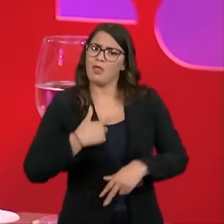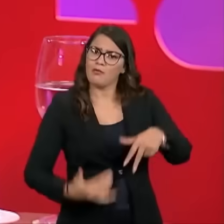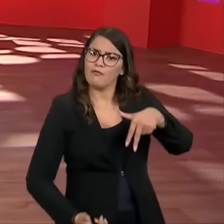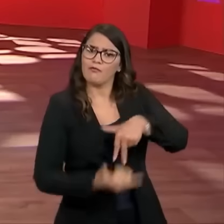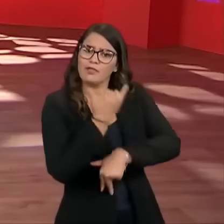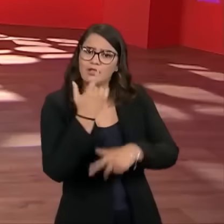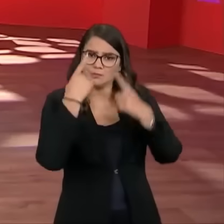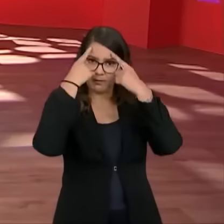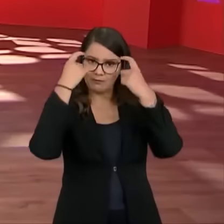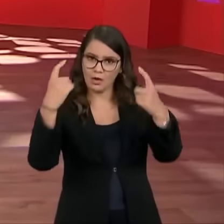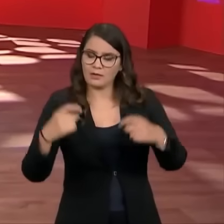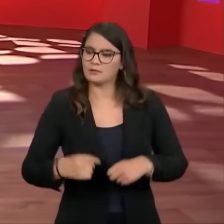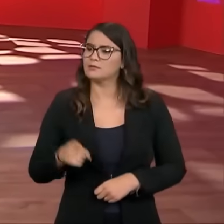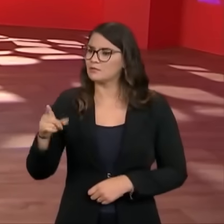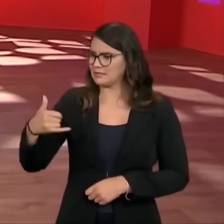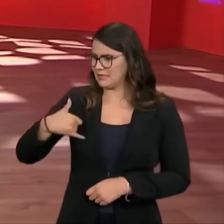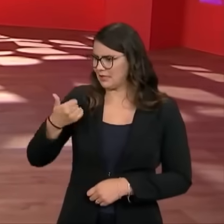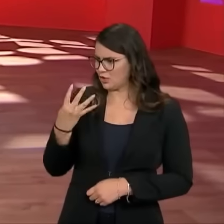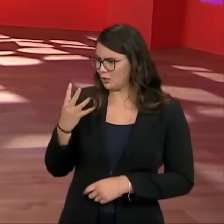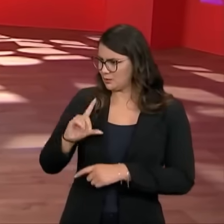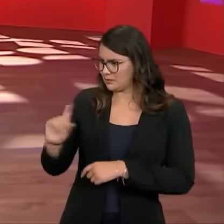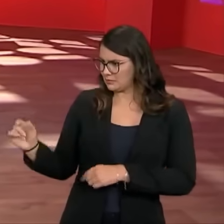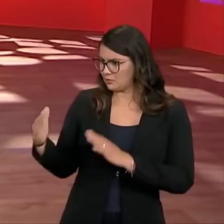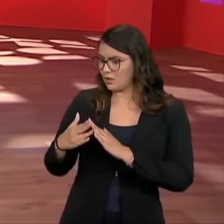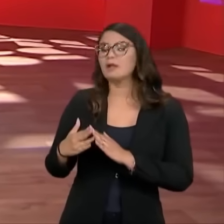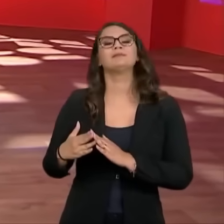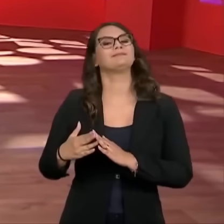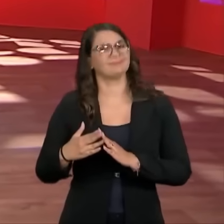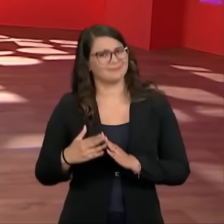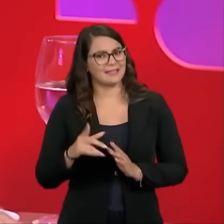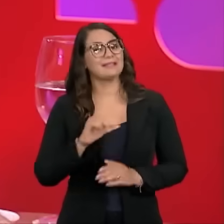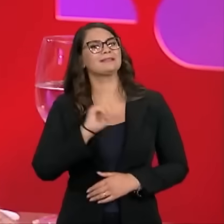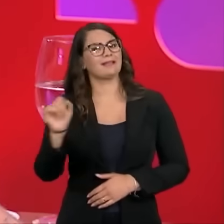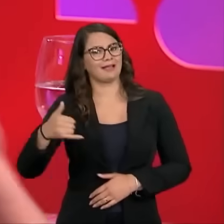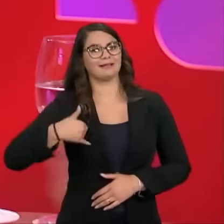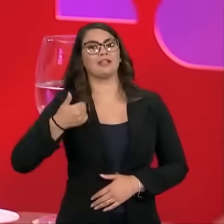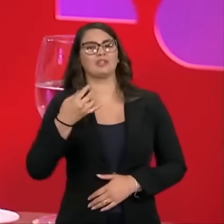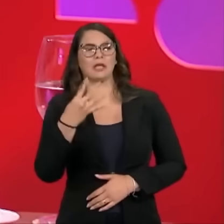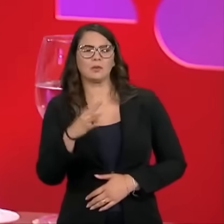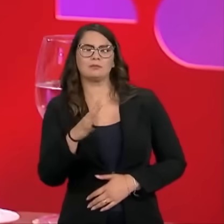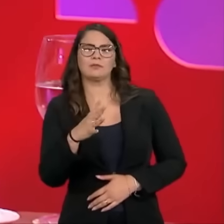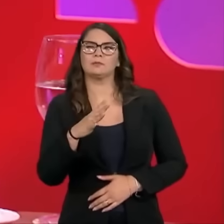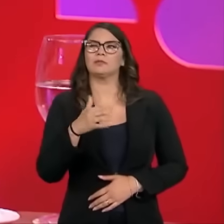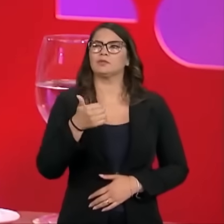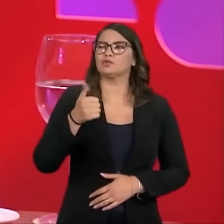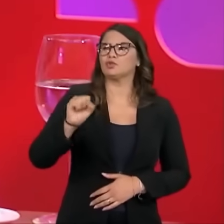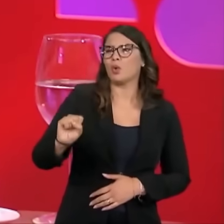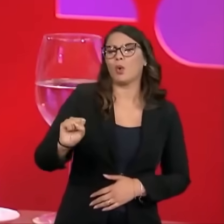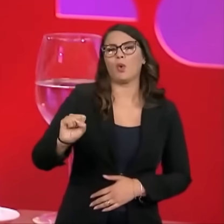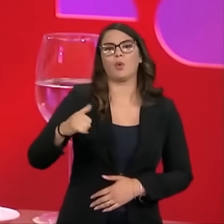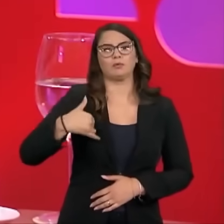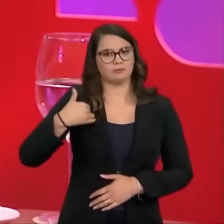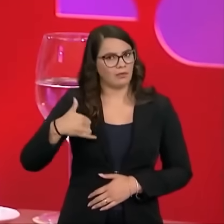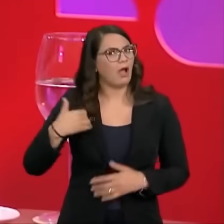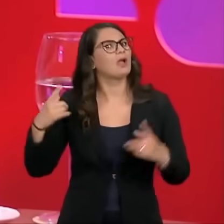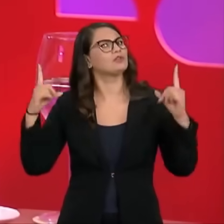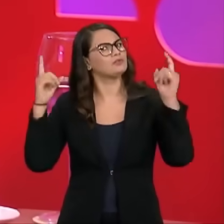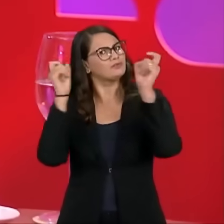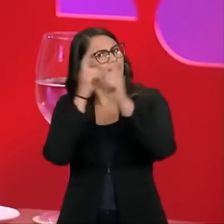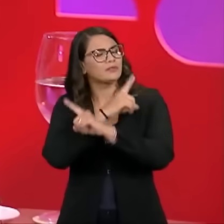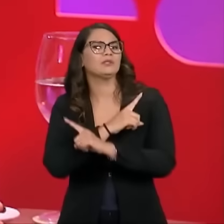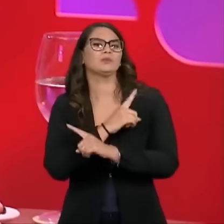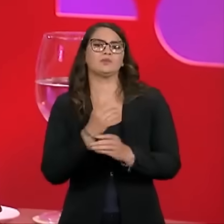violência a sen saiu de casa com 14 anos 14 anos de idade em volta dos 18 19 é é muito difícil